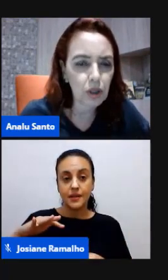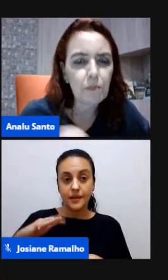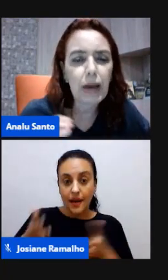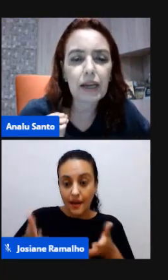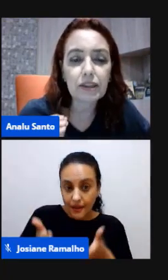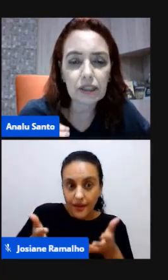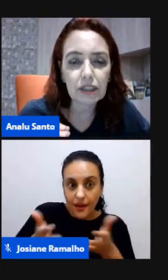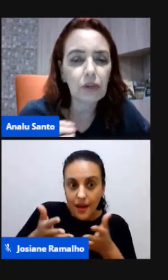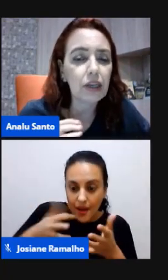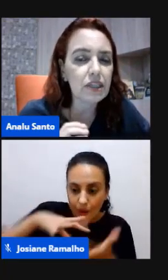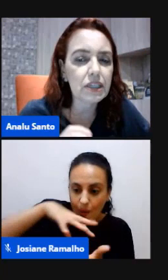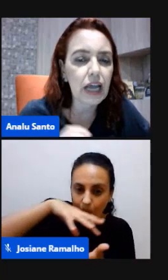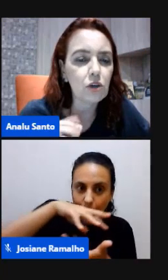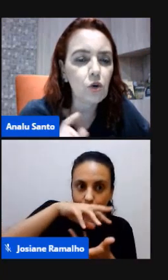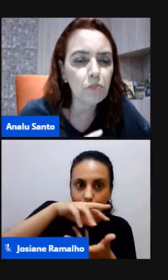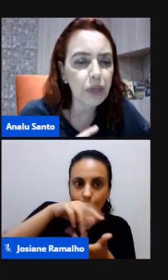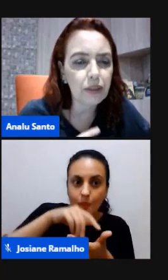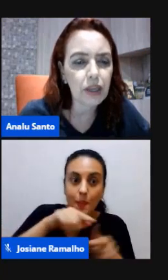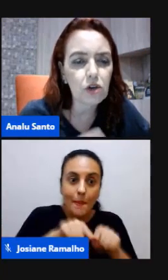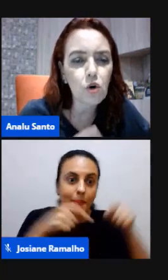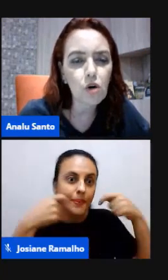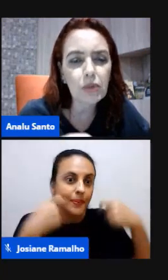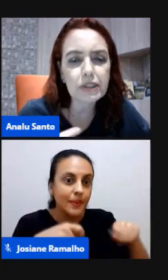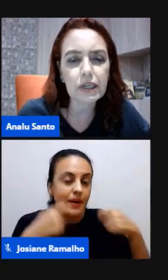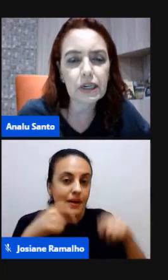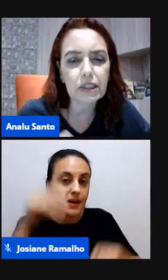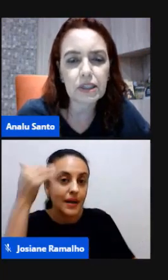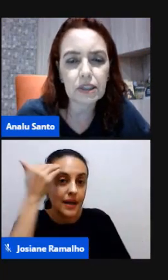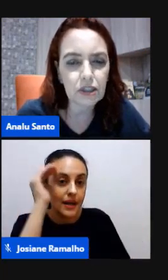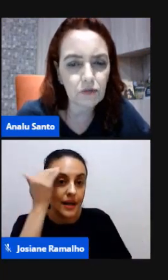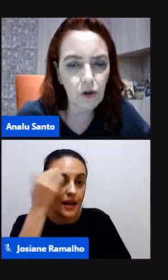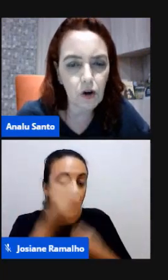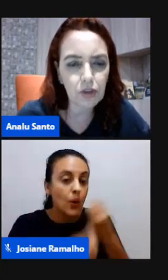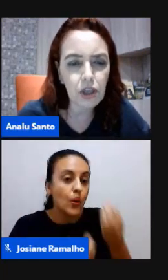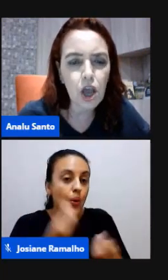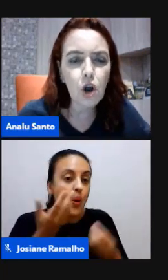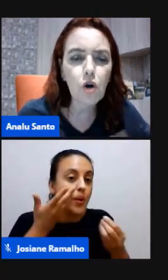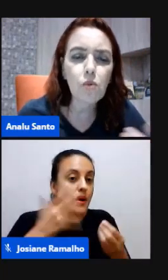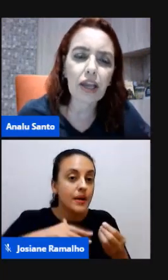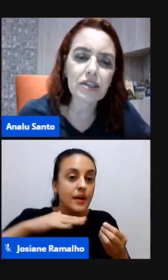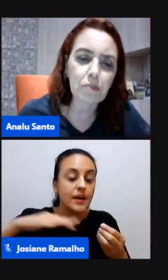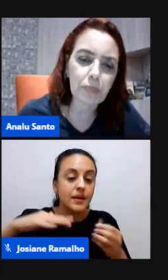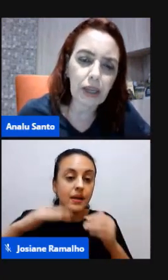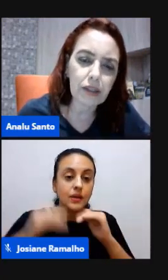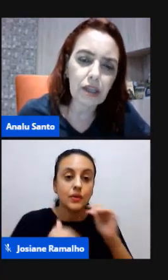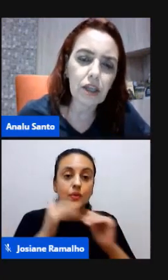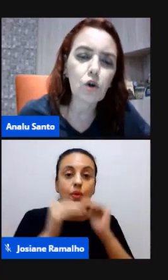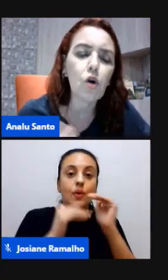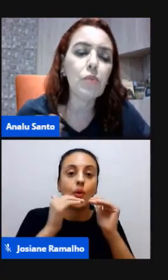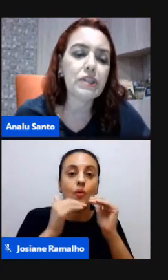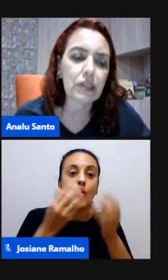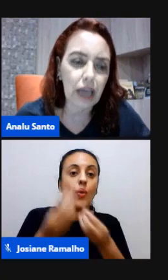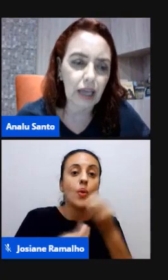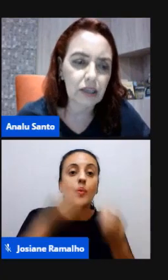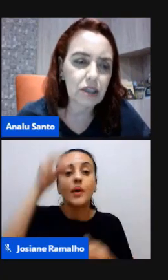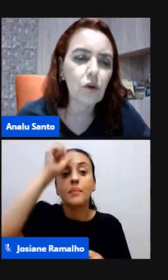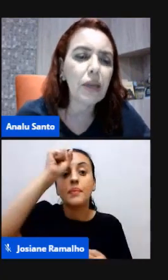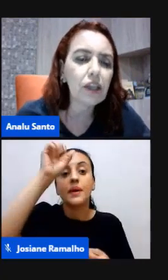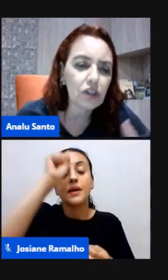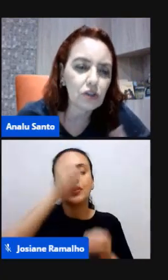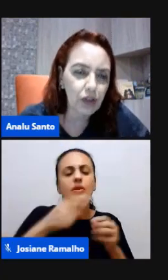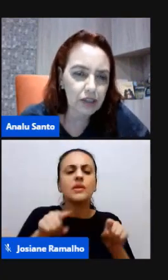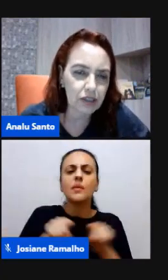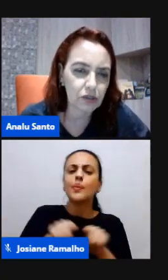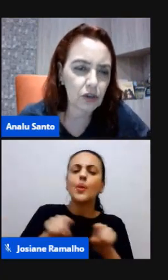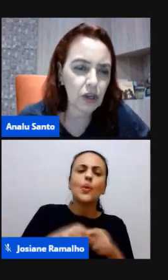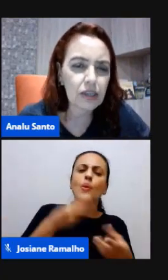mundo. Para tanto, é necessário compreender como as crianças se desenvolvem, como elas aprendem e como ensiná-las. E como é